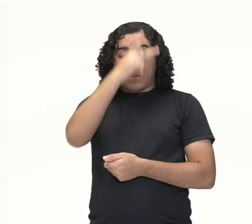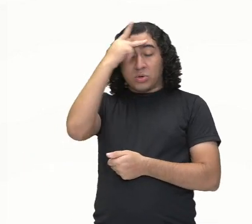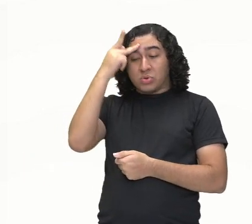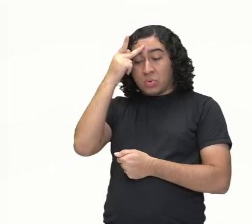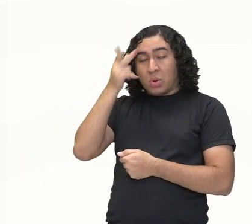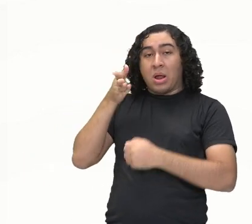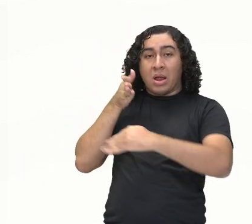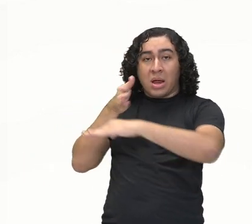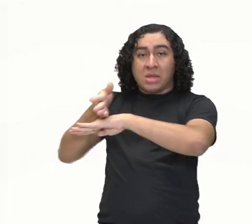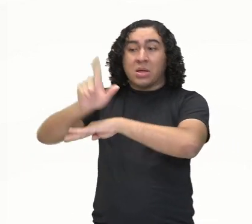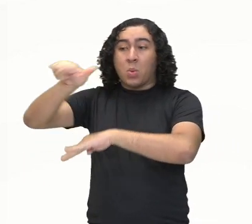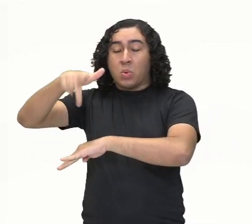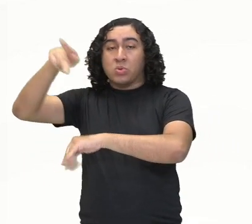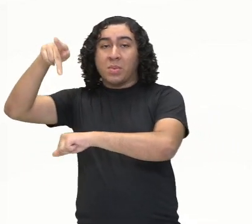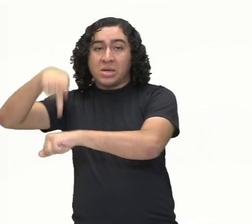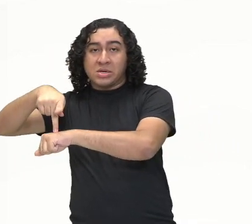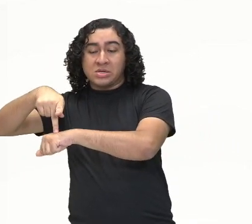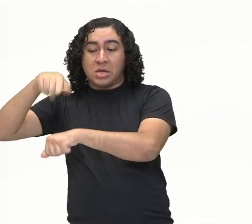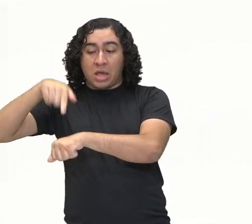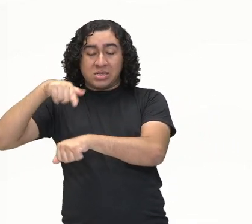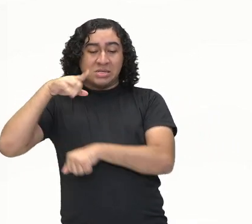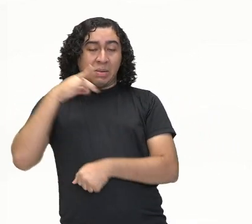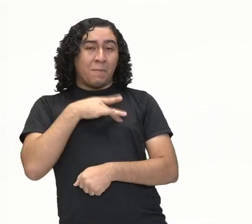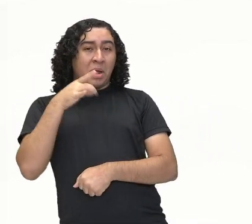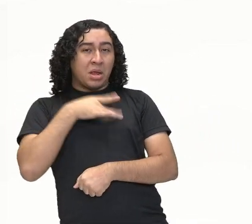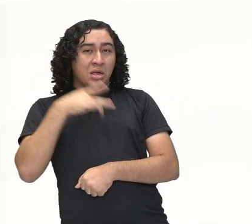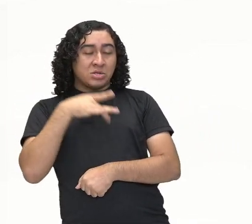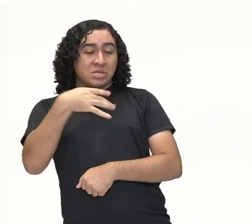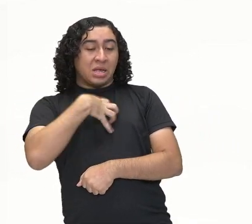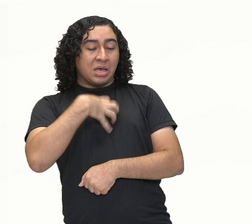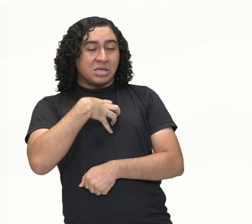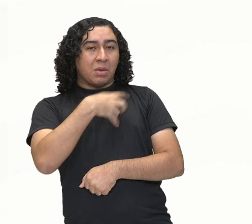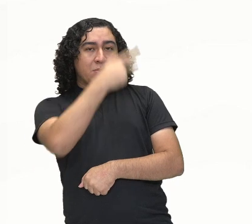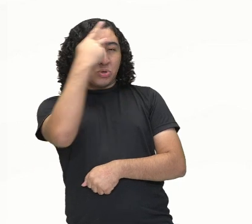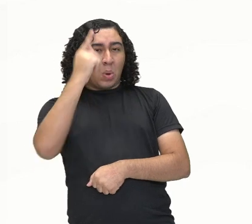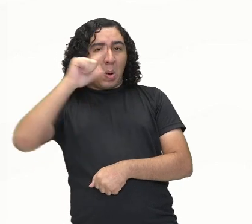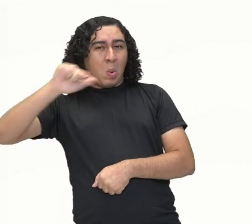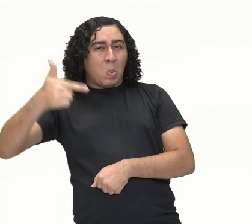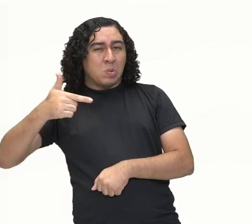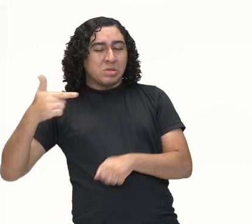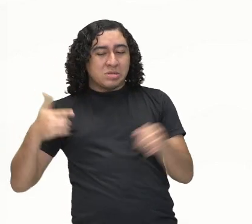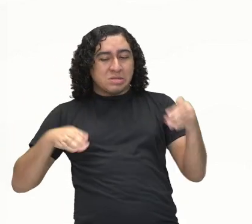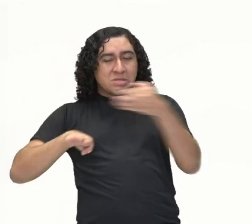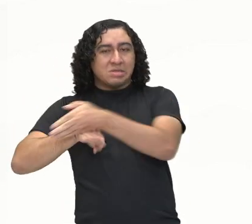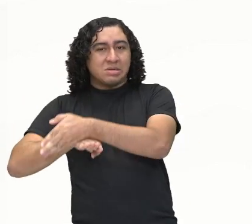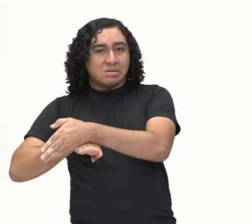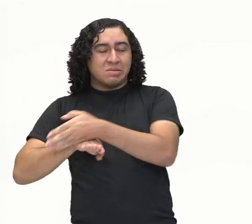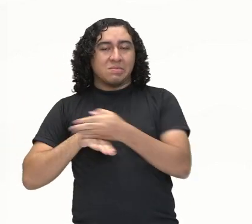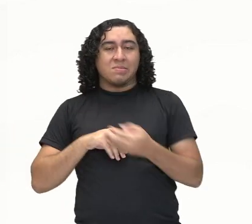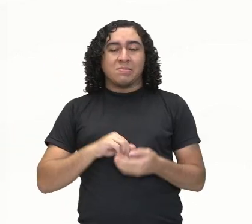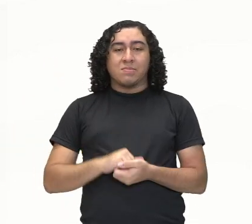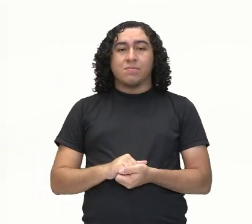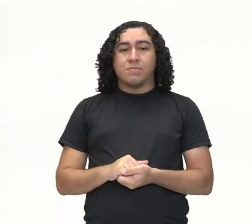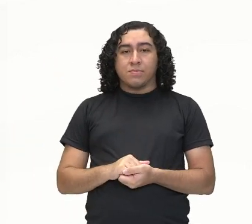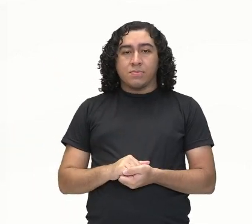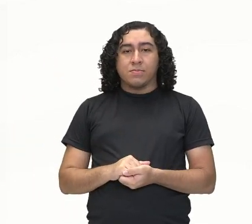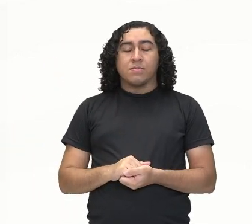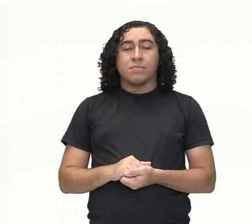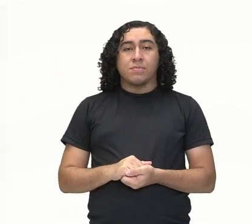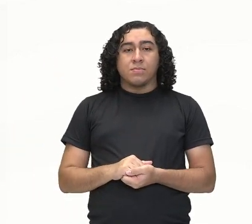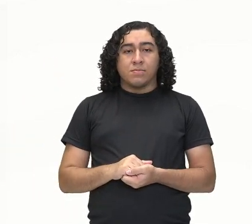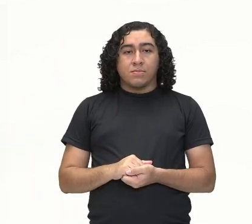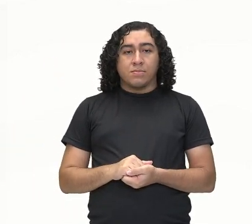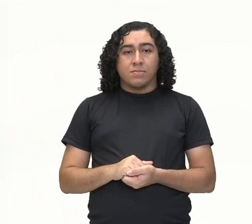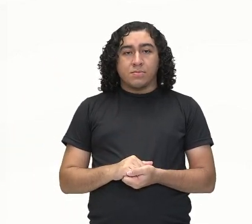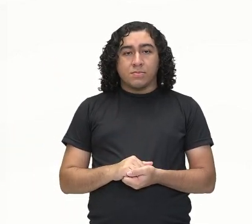o conceito de xenofobia, ocorrendo diferenças socioculturais, né? Vimos ali anteriormente a